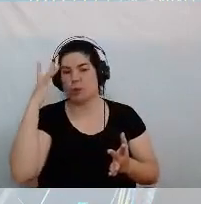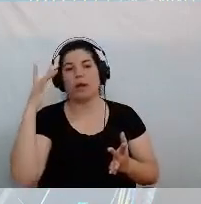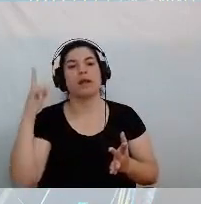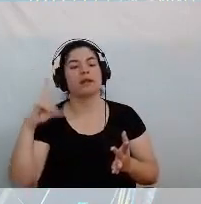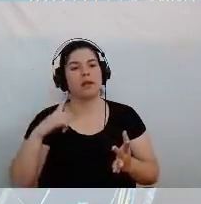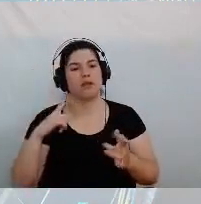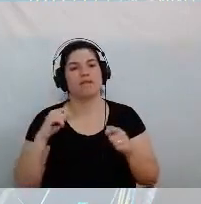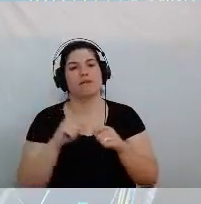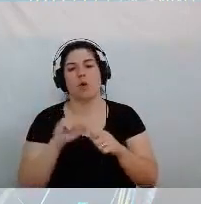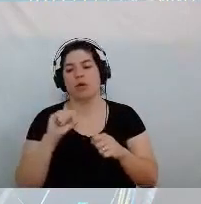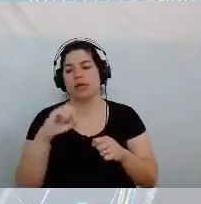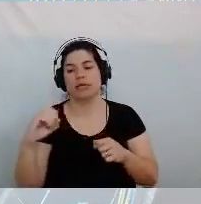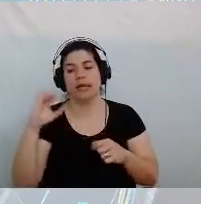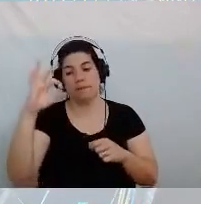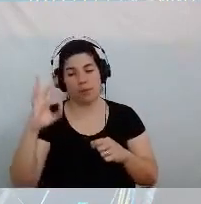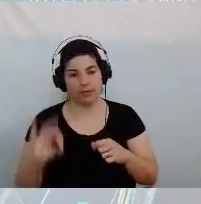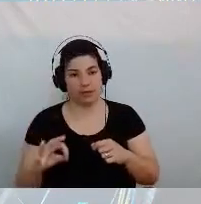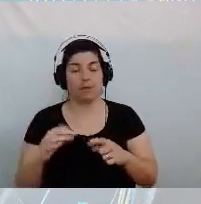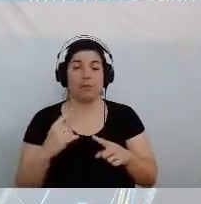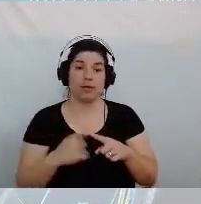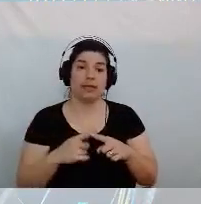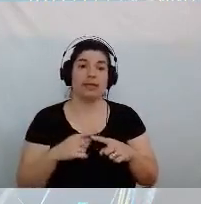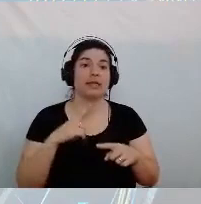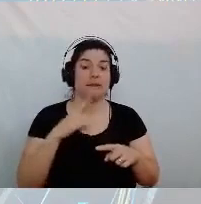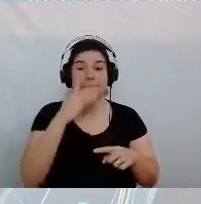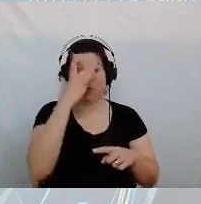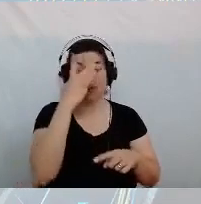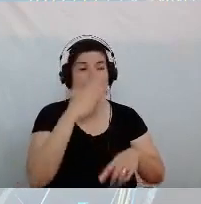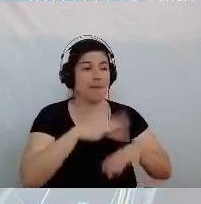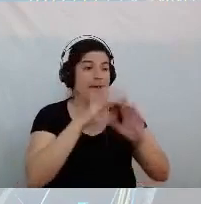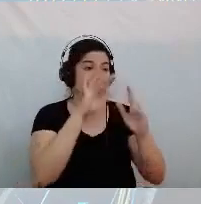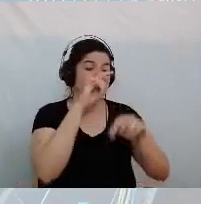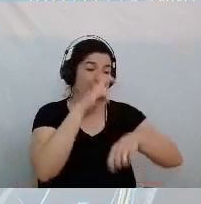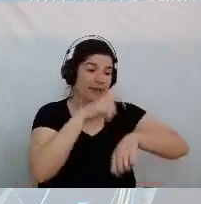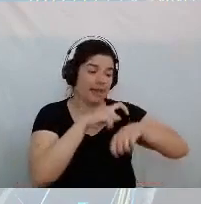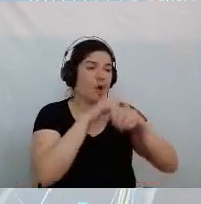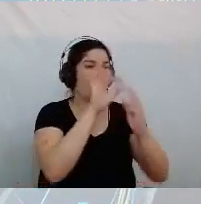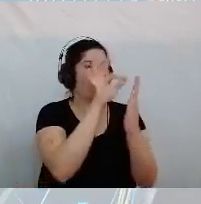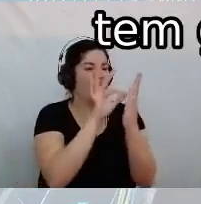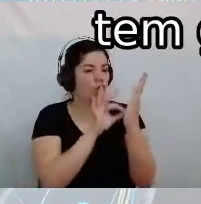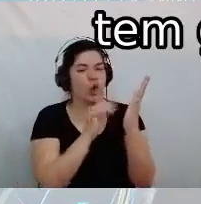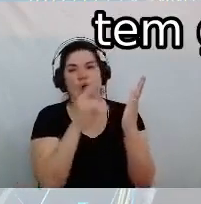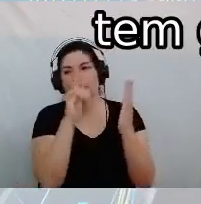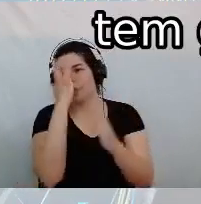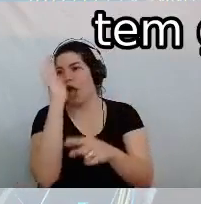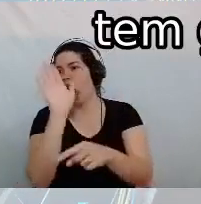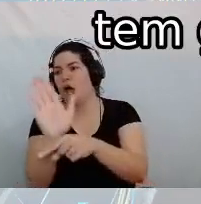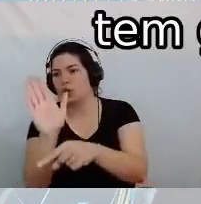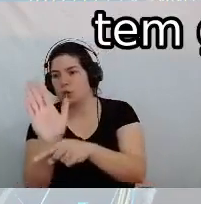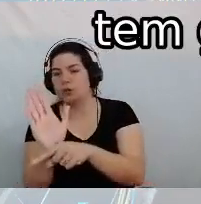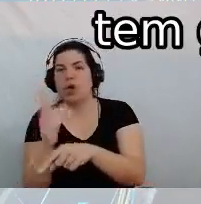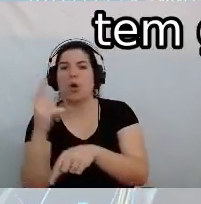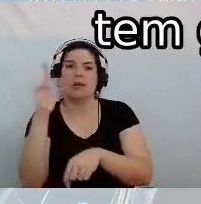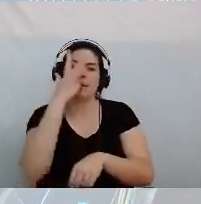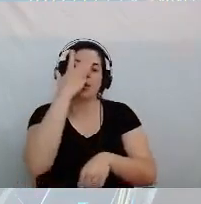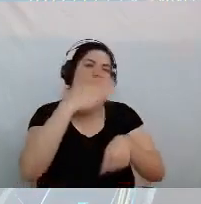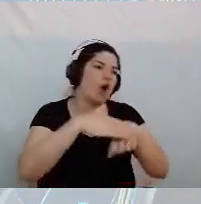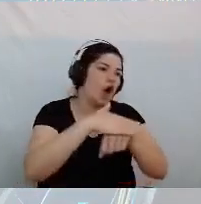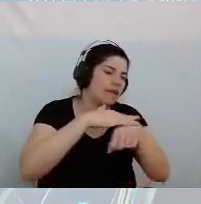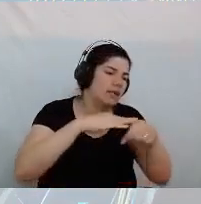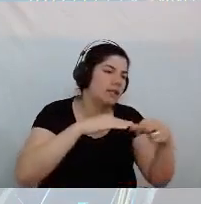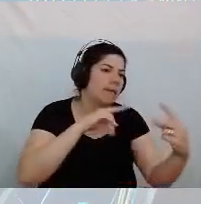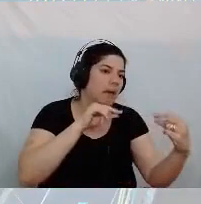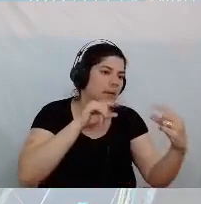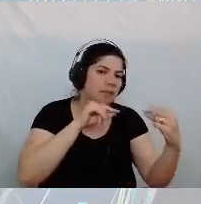desenvolvimento existe uma dinâmica tem gente que passa mais tempo escrevendo código tem gente que passa mais tempo ajudando os outros tem gente que passa mais tempo conversando com outras pessoas